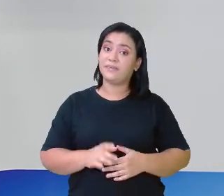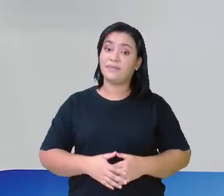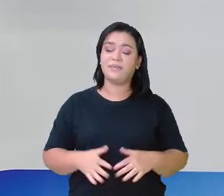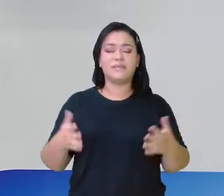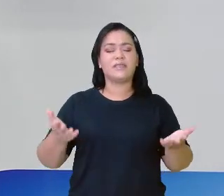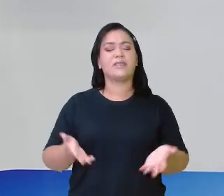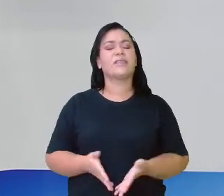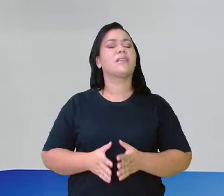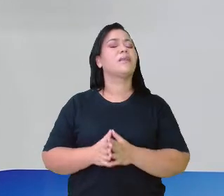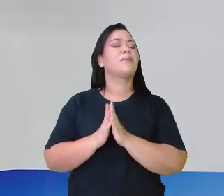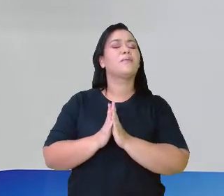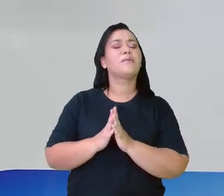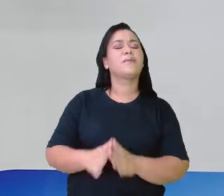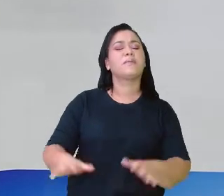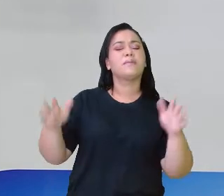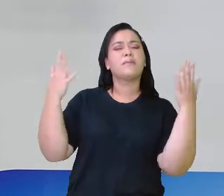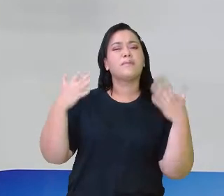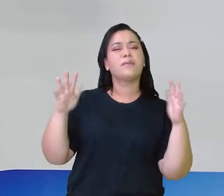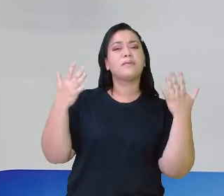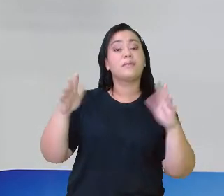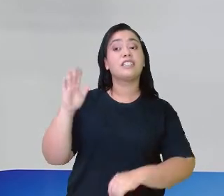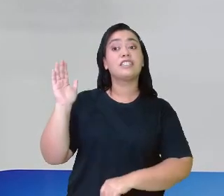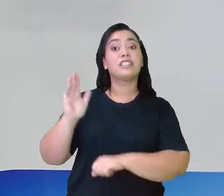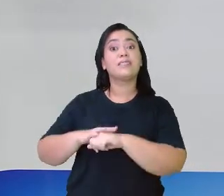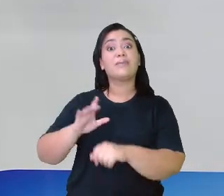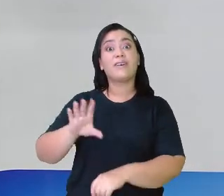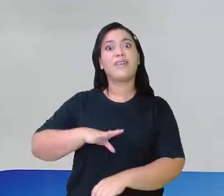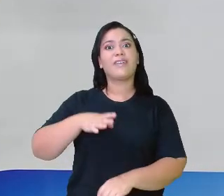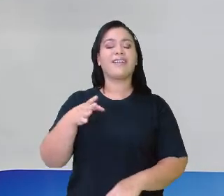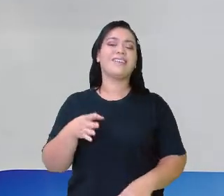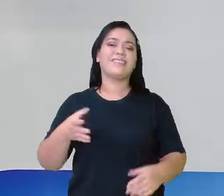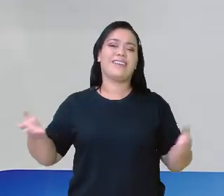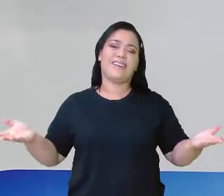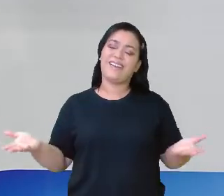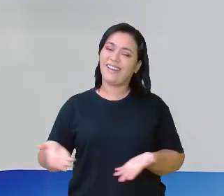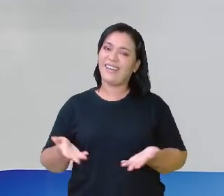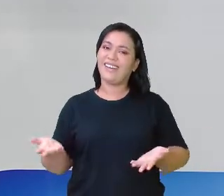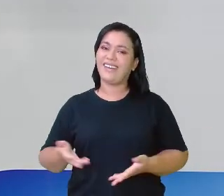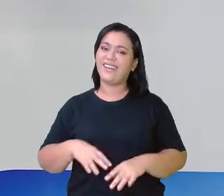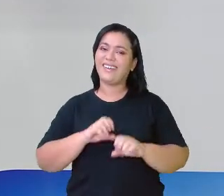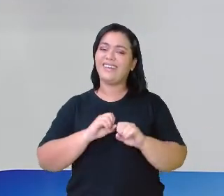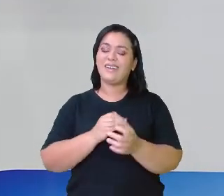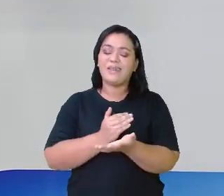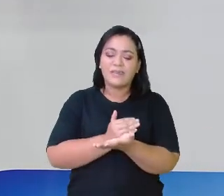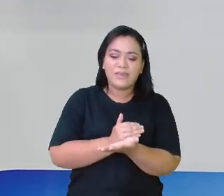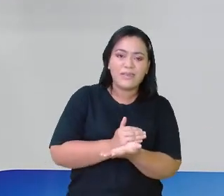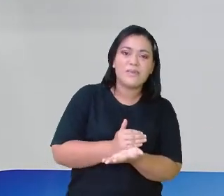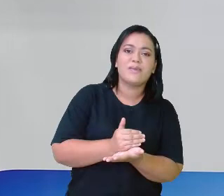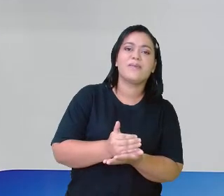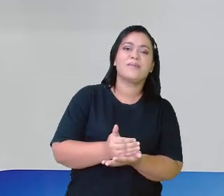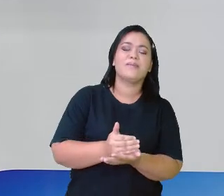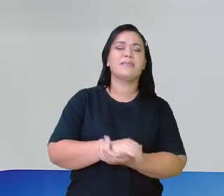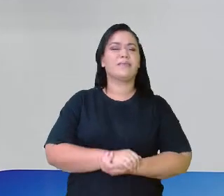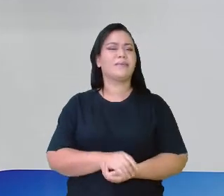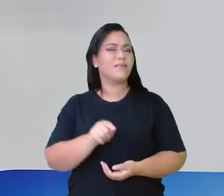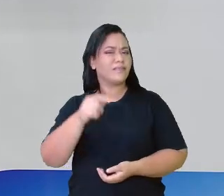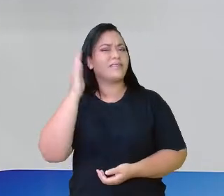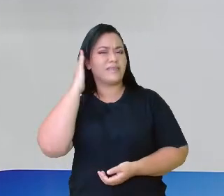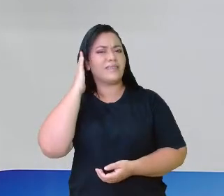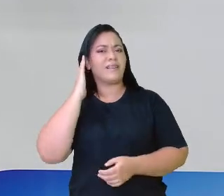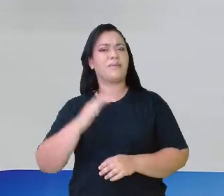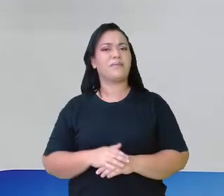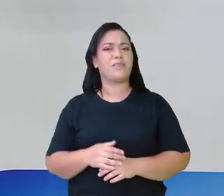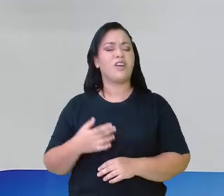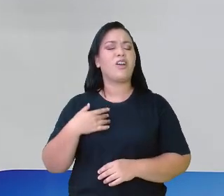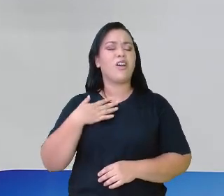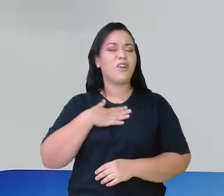por favor, bate palma, chama essa coragem, porque a aula só está começando. E vocês sabem, né, que eu